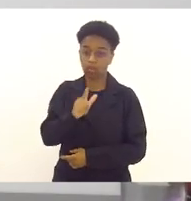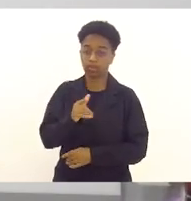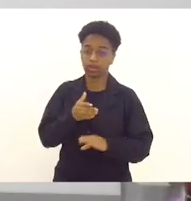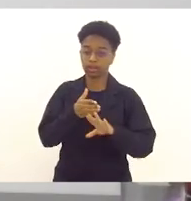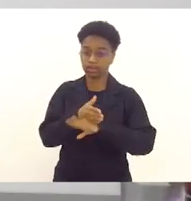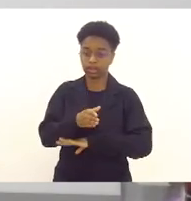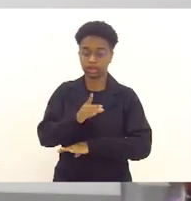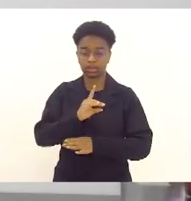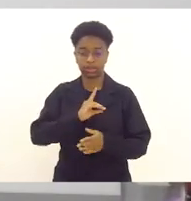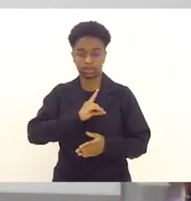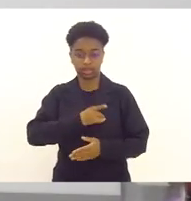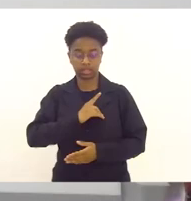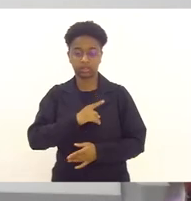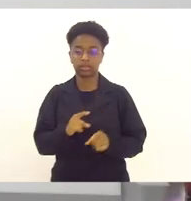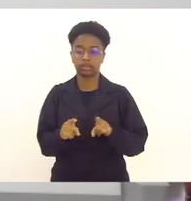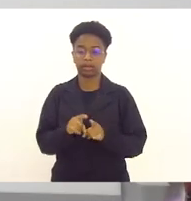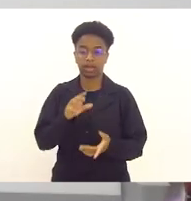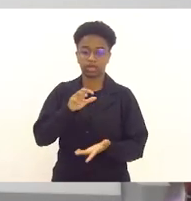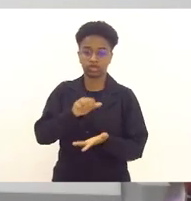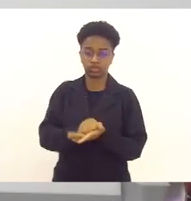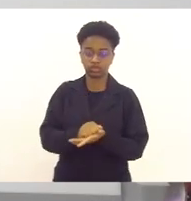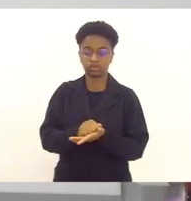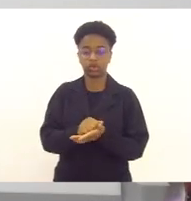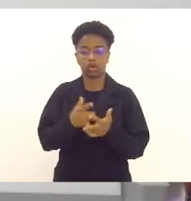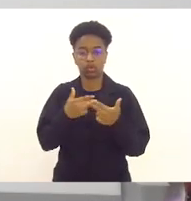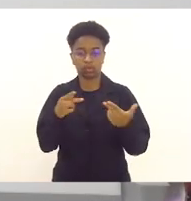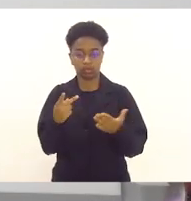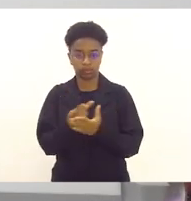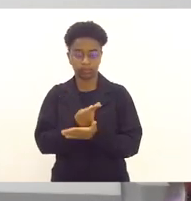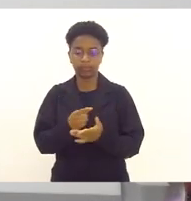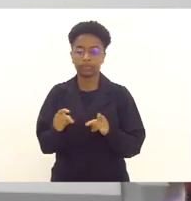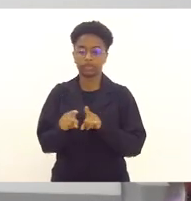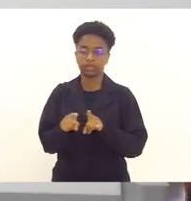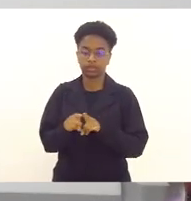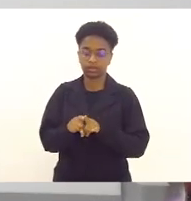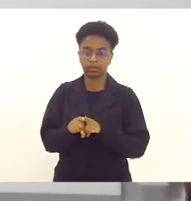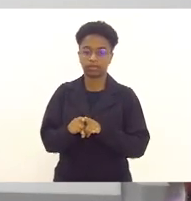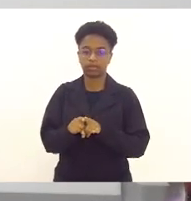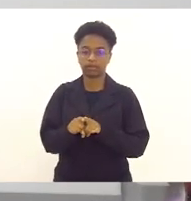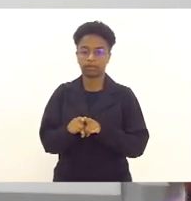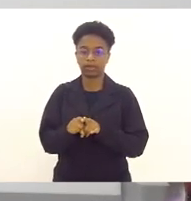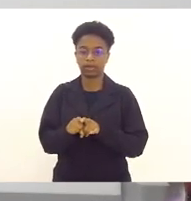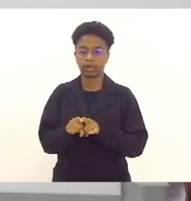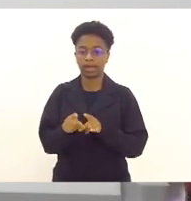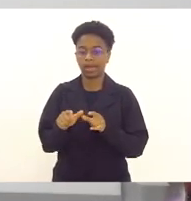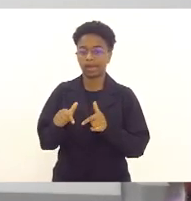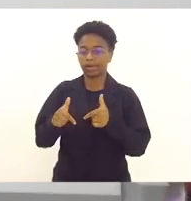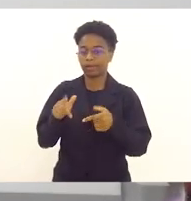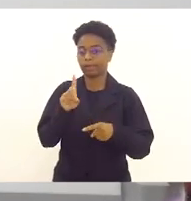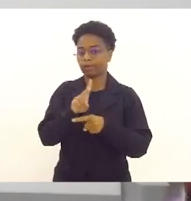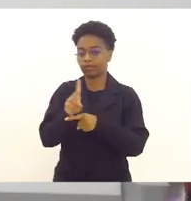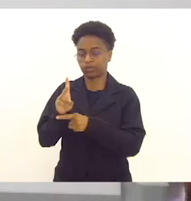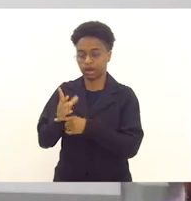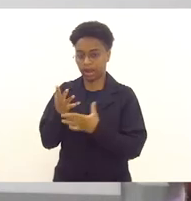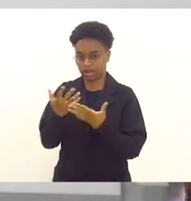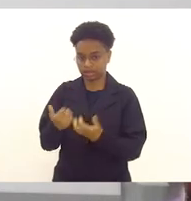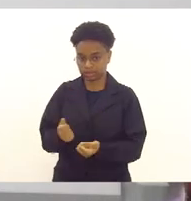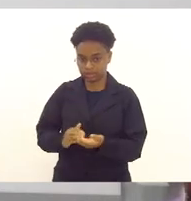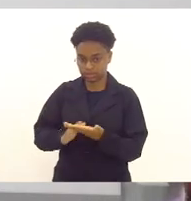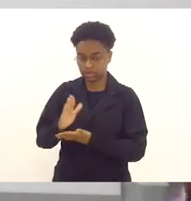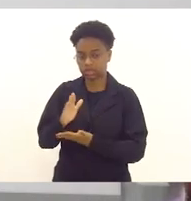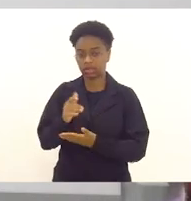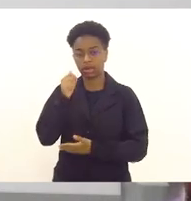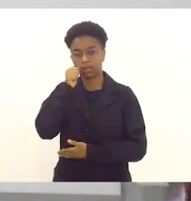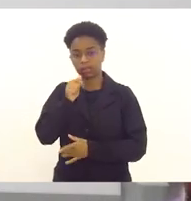uma delegacia fazer o registro de ocorrência e ter a medida protetiva deferida essa mulher ela está cada